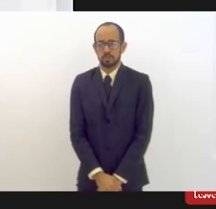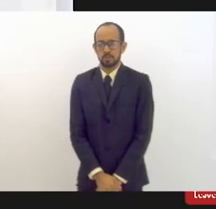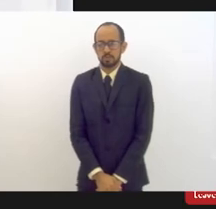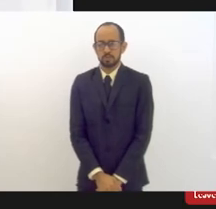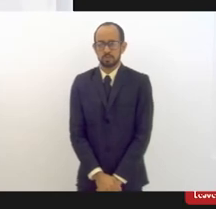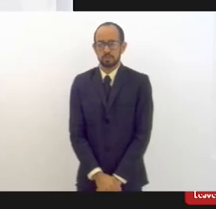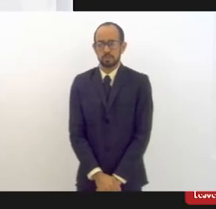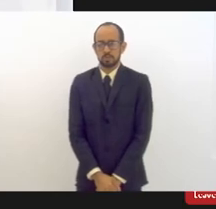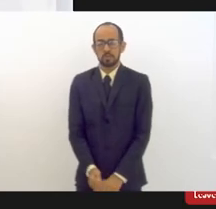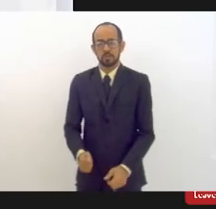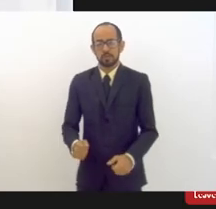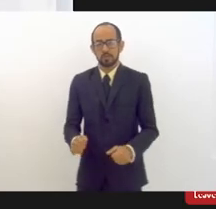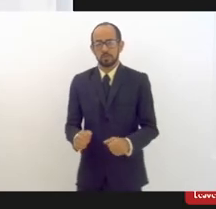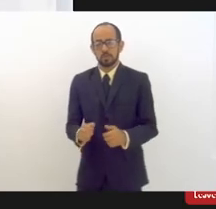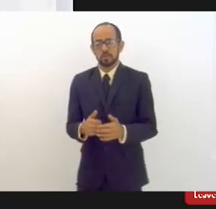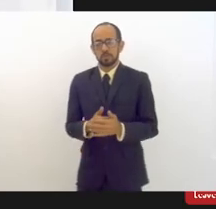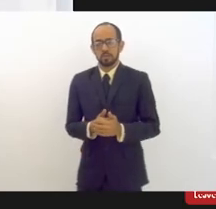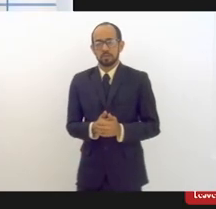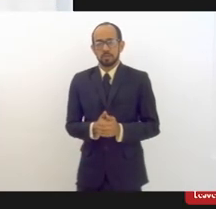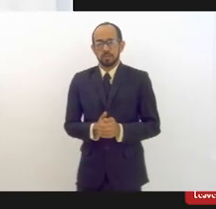Pode passar.